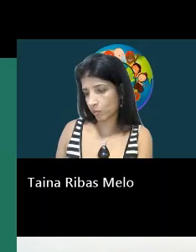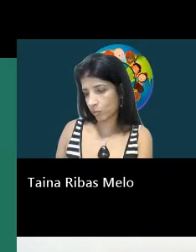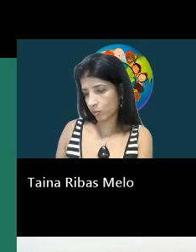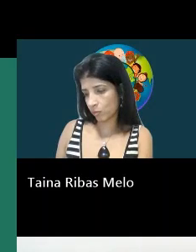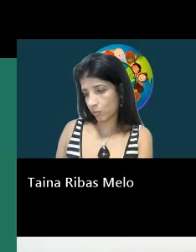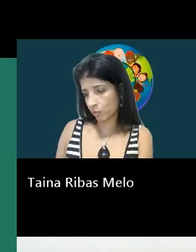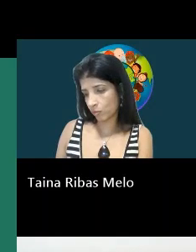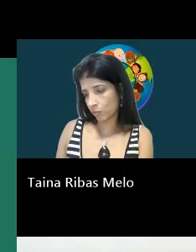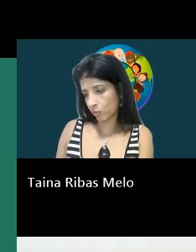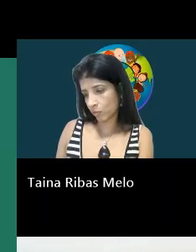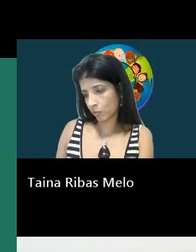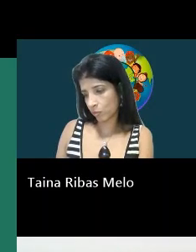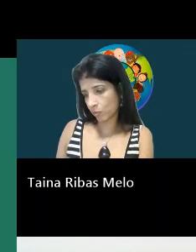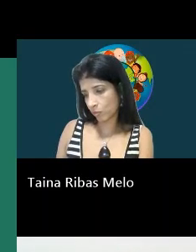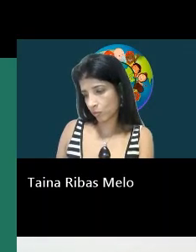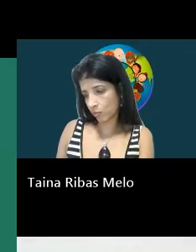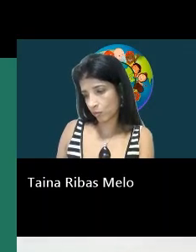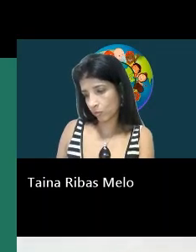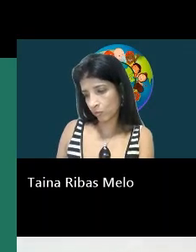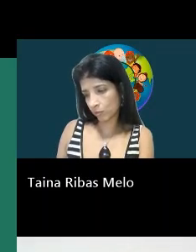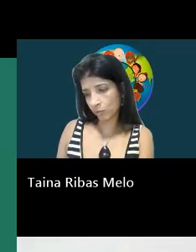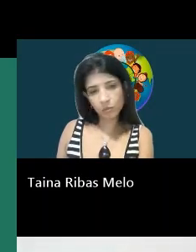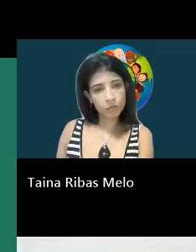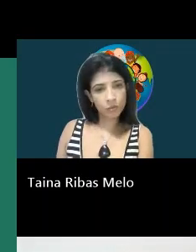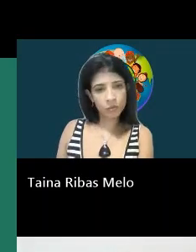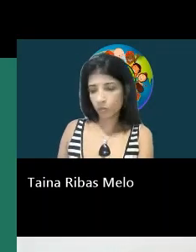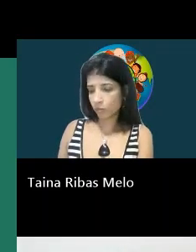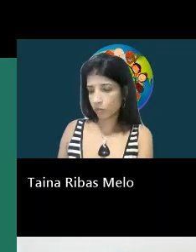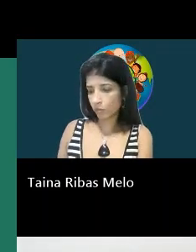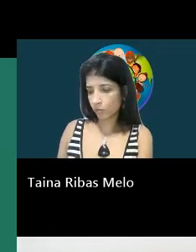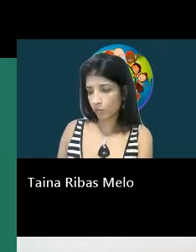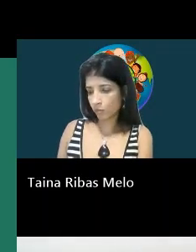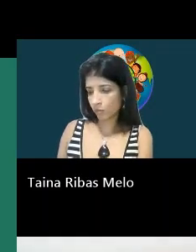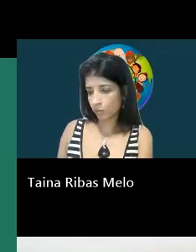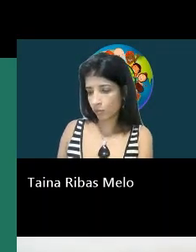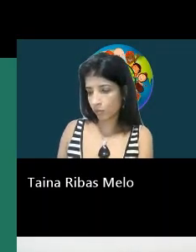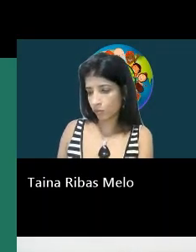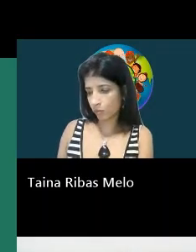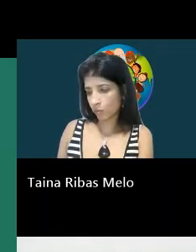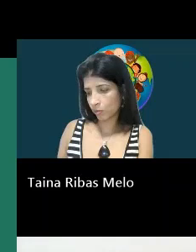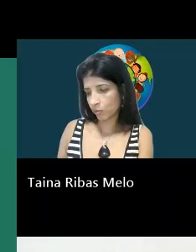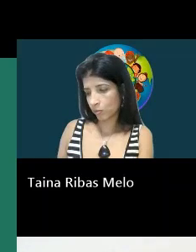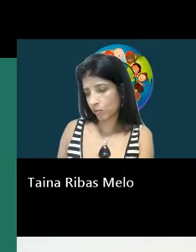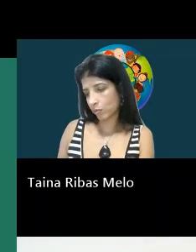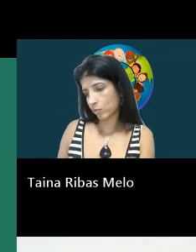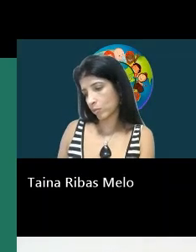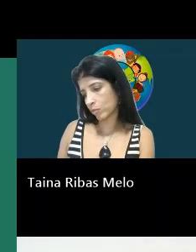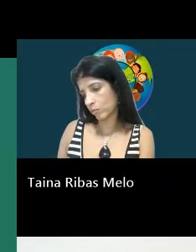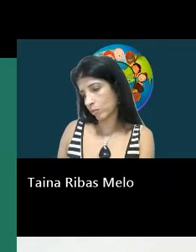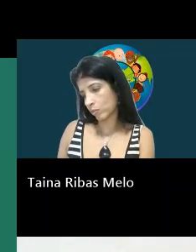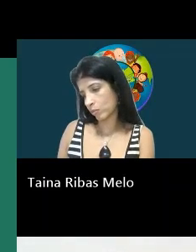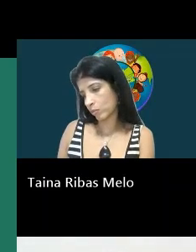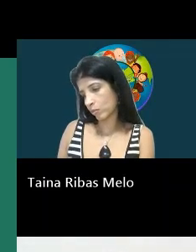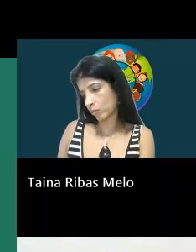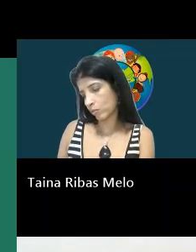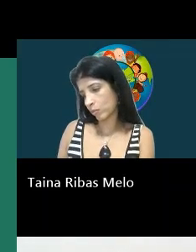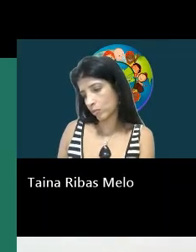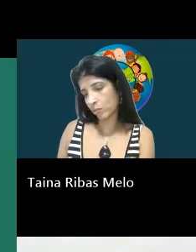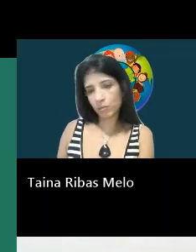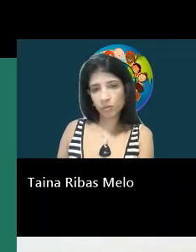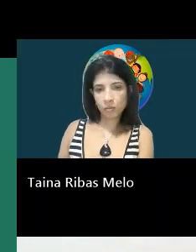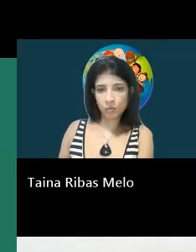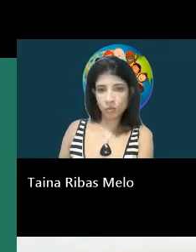perda de interesse, quando refere-se à diminuição do envolvimento emocional da mãe com o bebê, rejeição e raiva, refere-se então